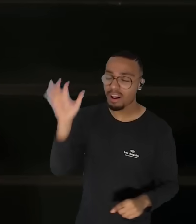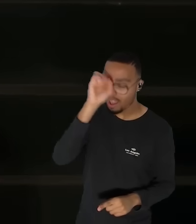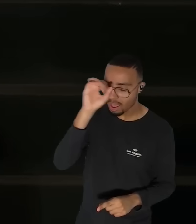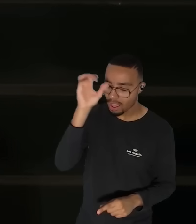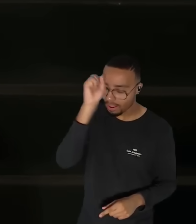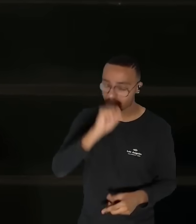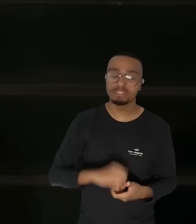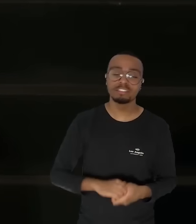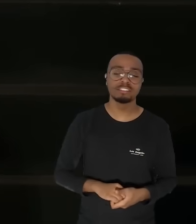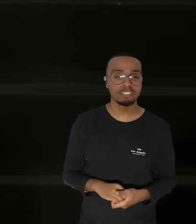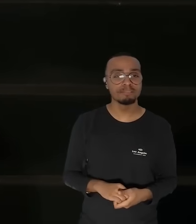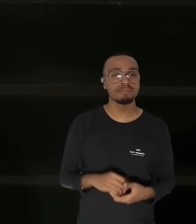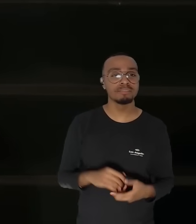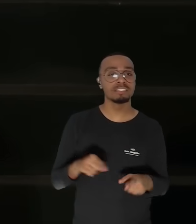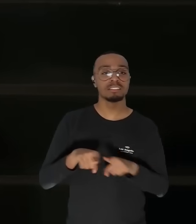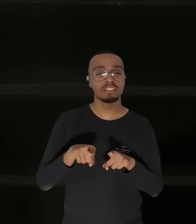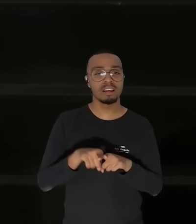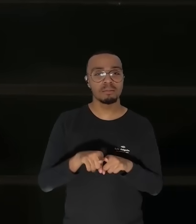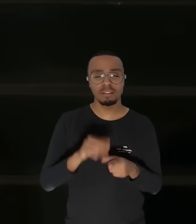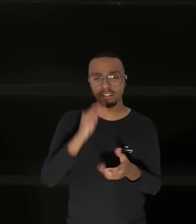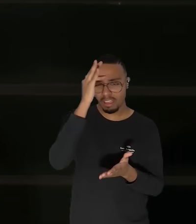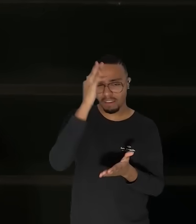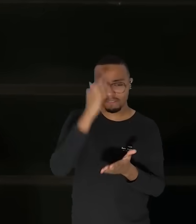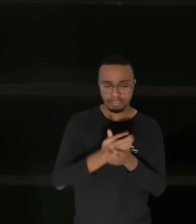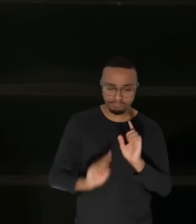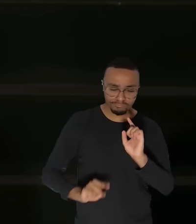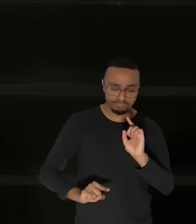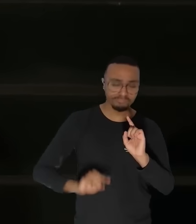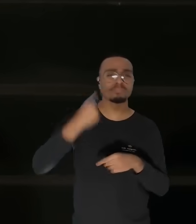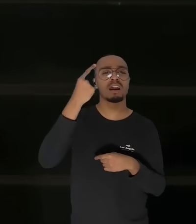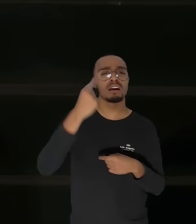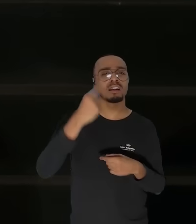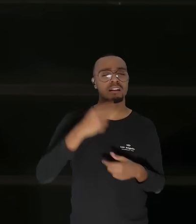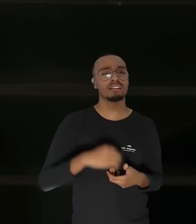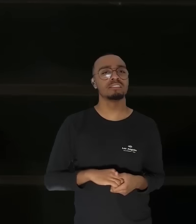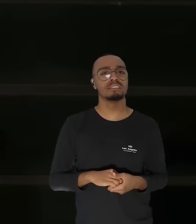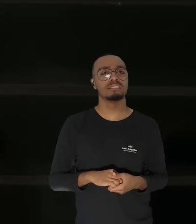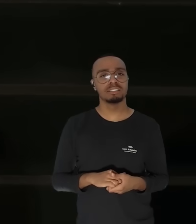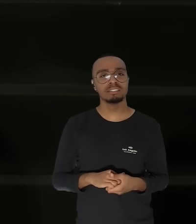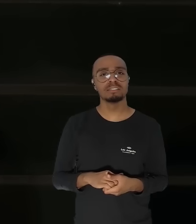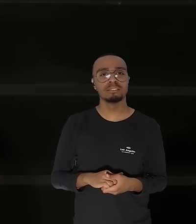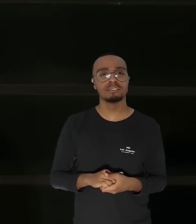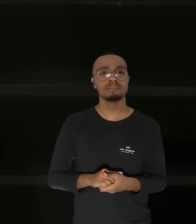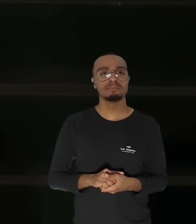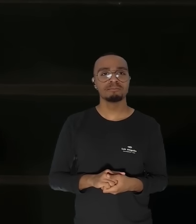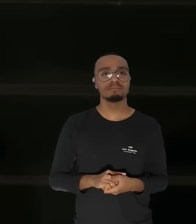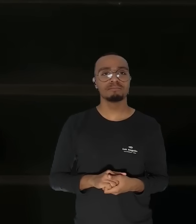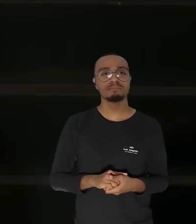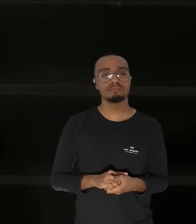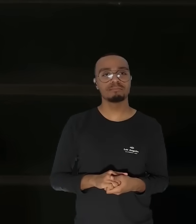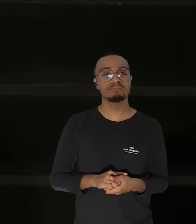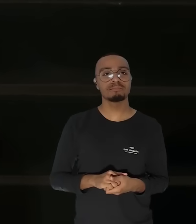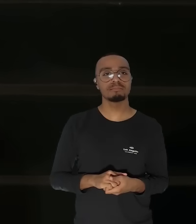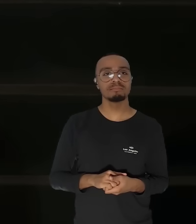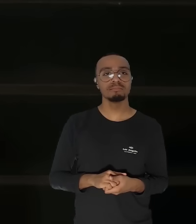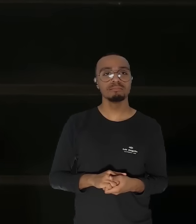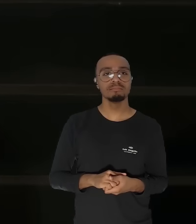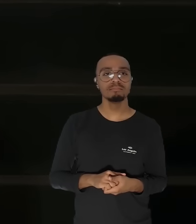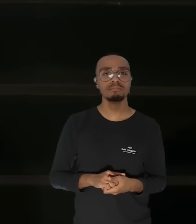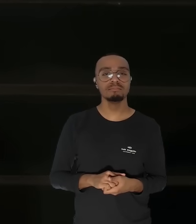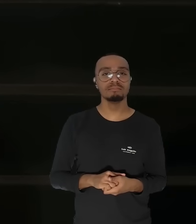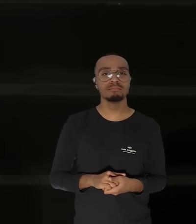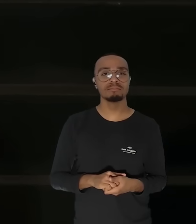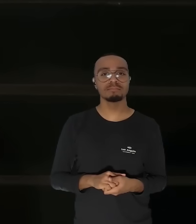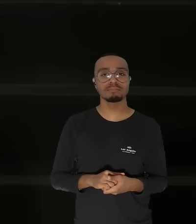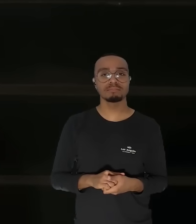Na tempestade a nossa fé deixa de ser aquela fé mequetrefe de férias, para ser uma fé inabalável.